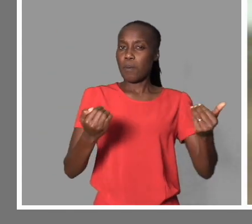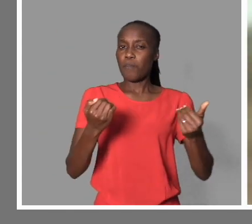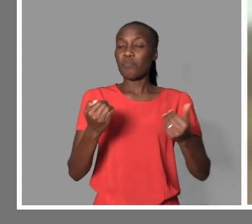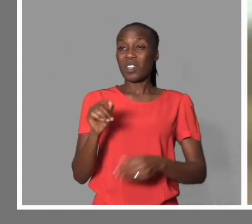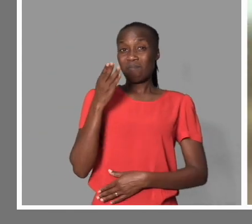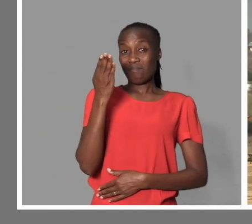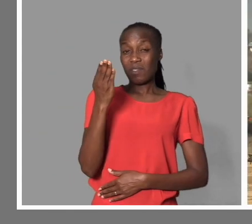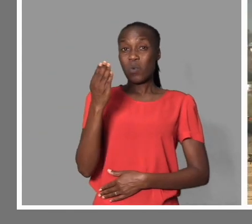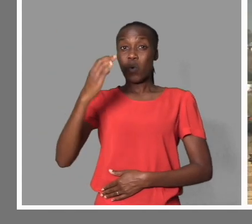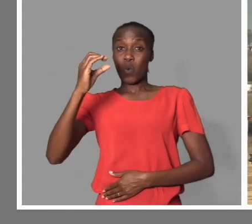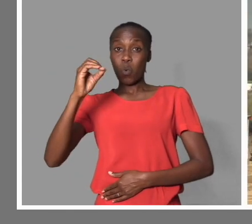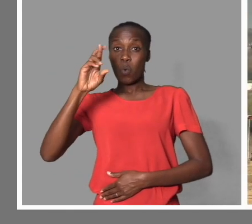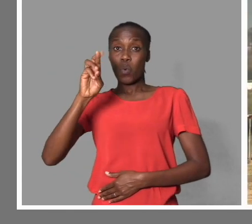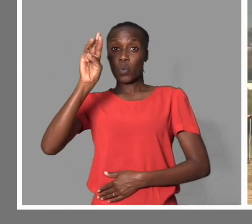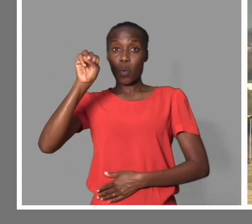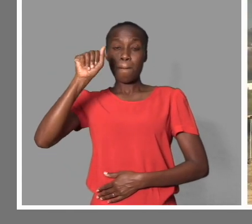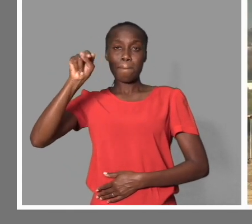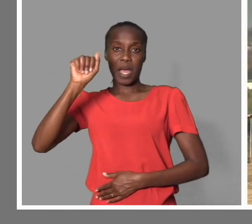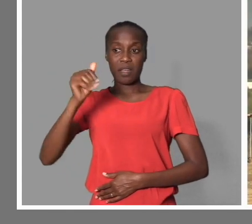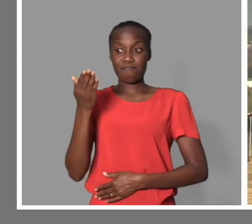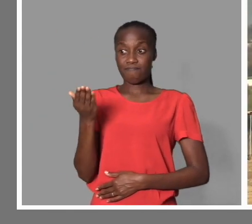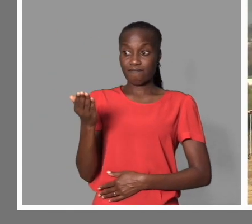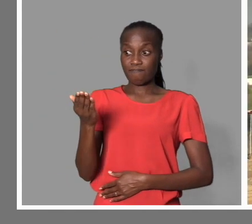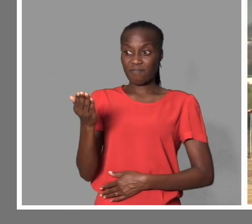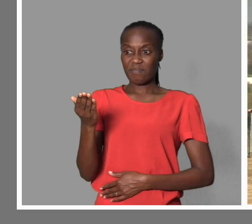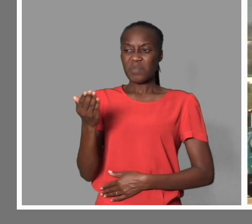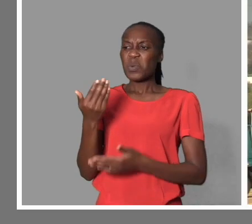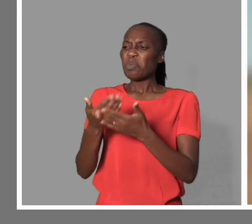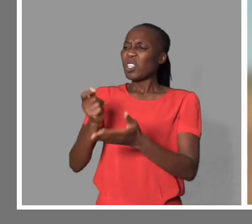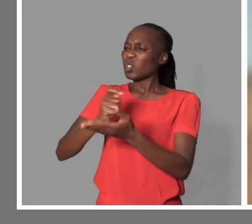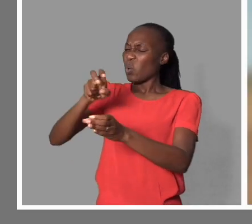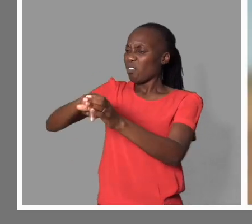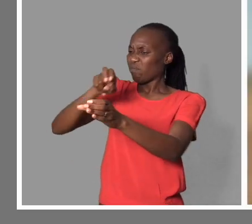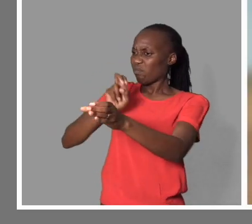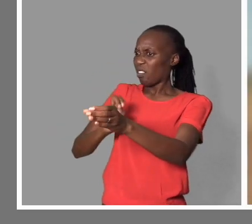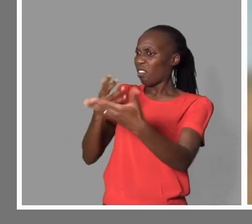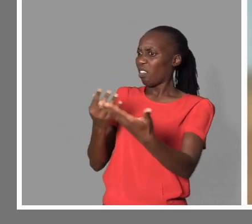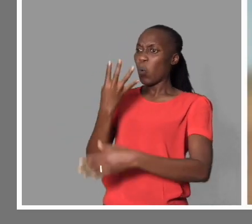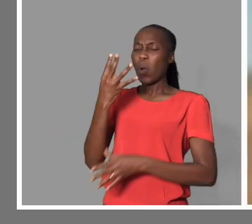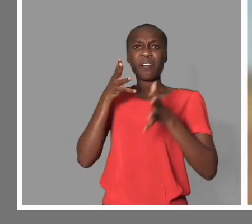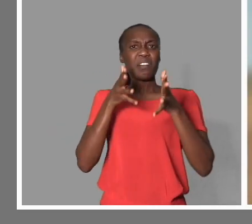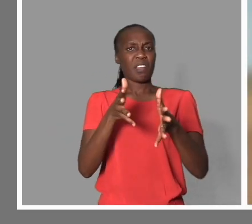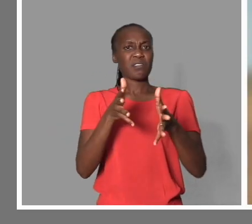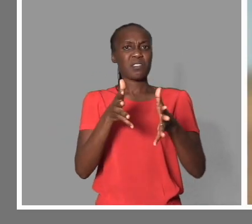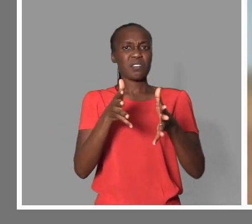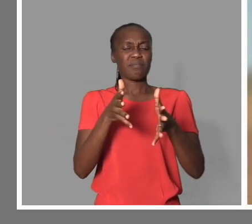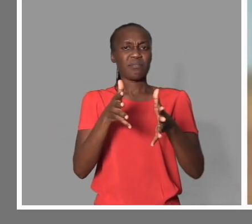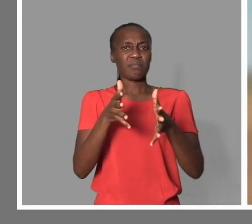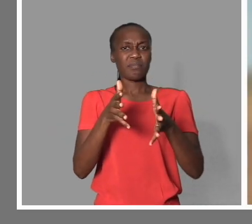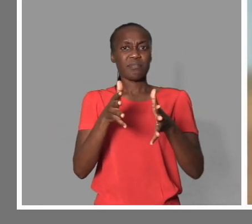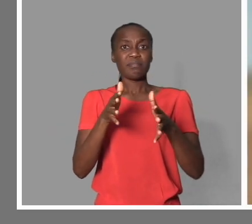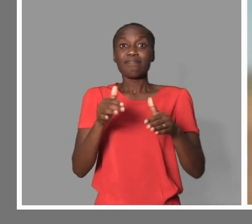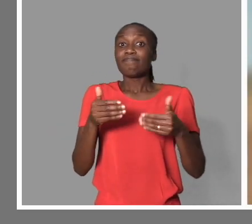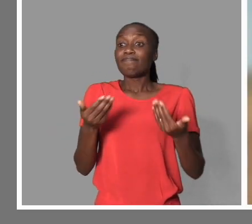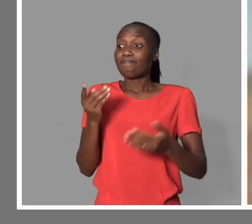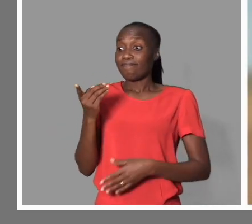causas dos casamentos prematuros no povoado de Corromana. O que te levou a abandonar a escola na